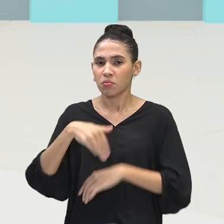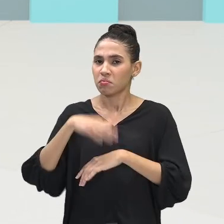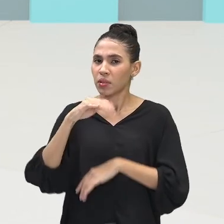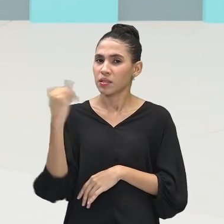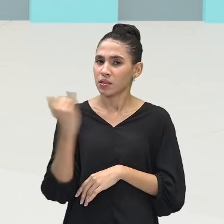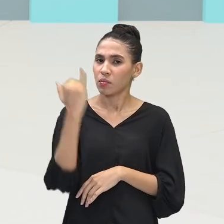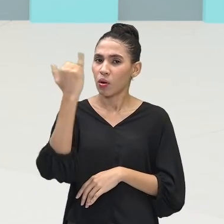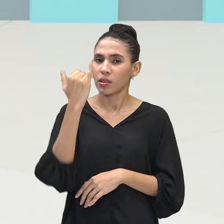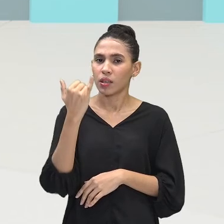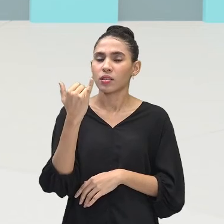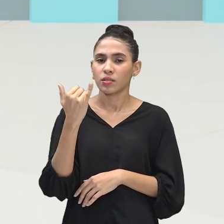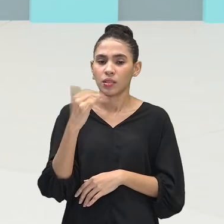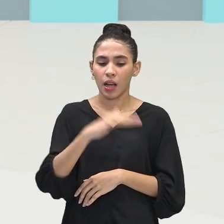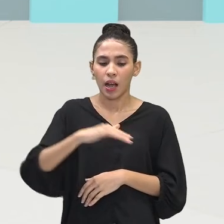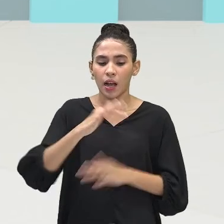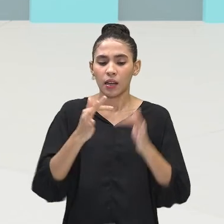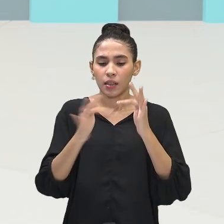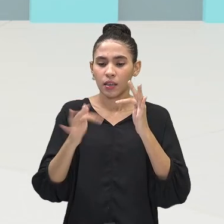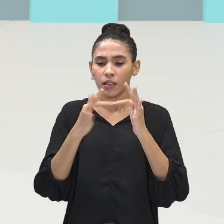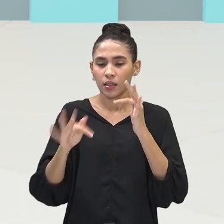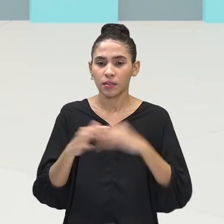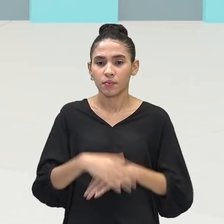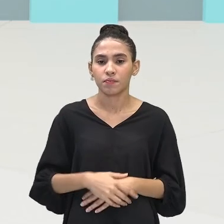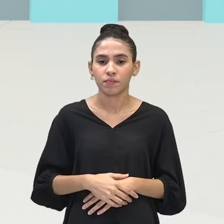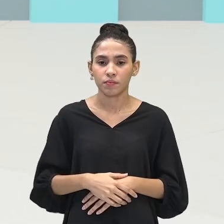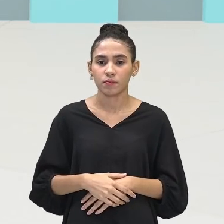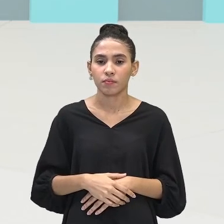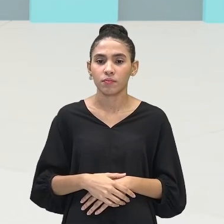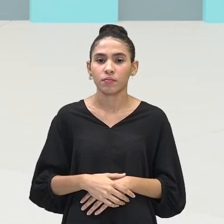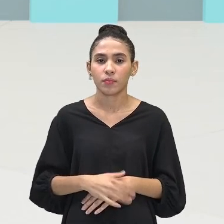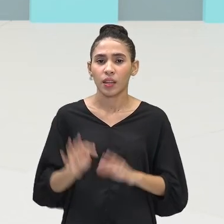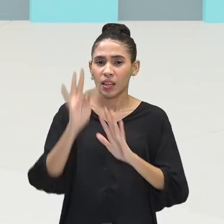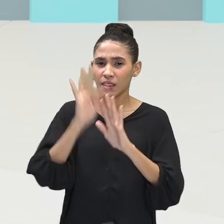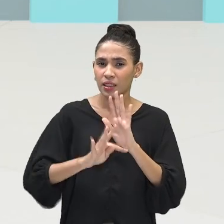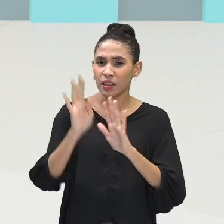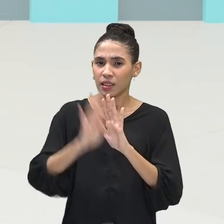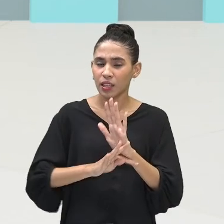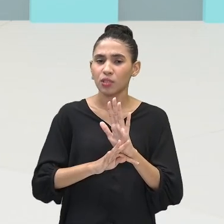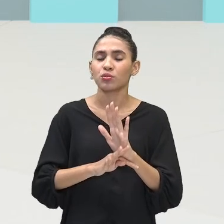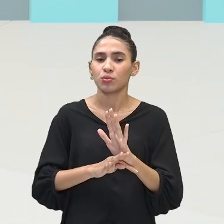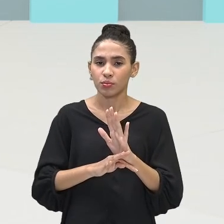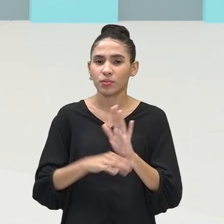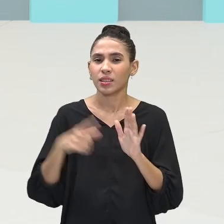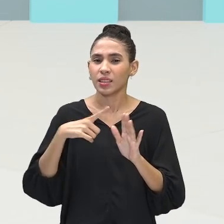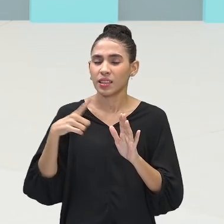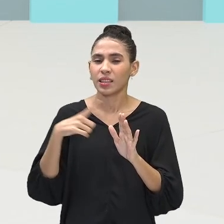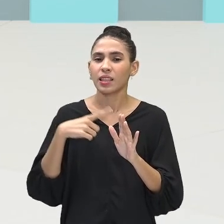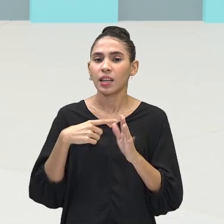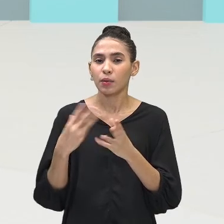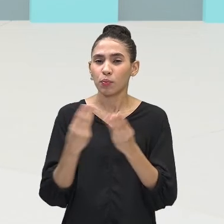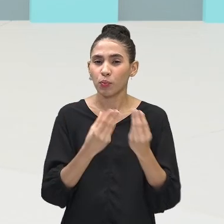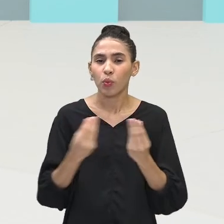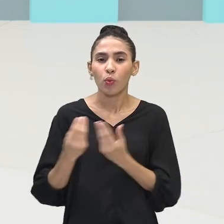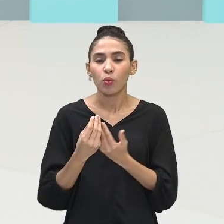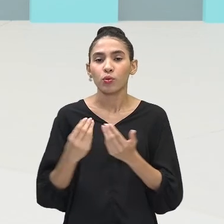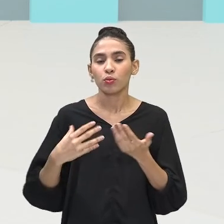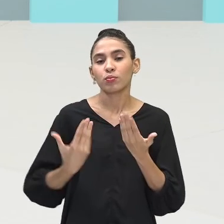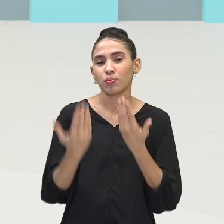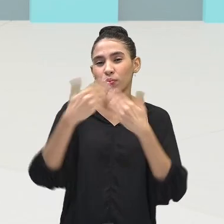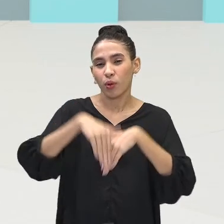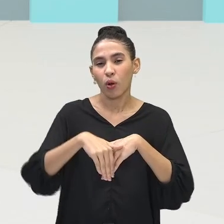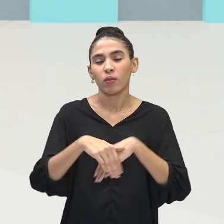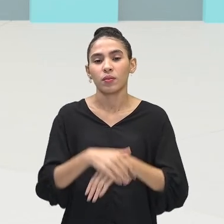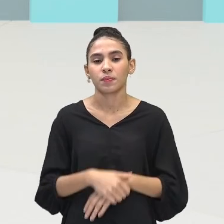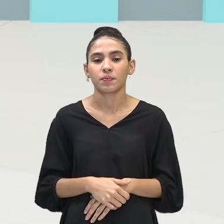do arcadismo. Cai muito, ele, na verdade, o texto cai muito nas provas de vestibulares, sobretudo. Tá bom? Depois nós